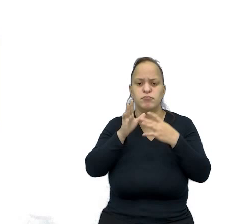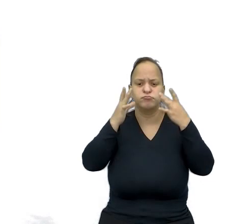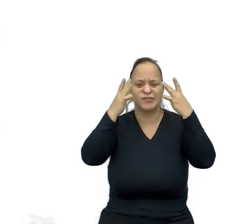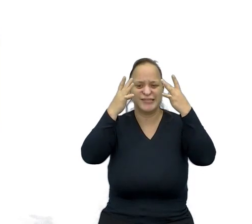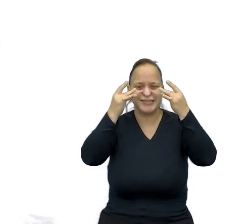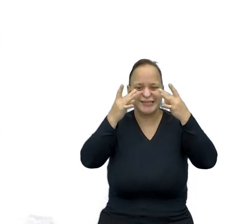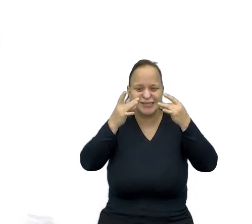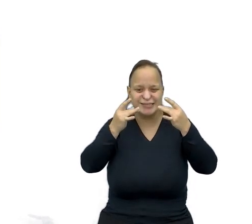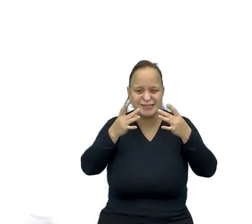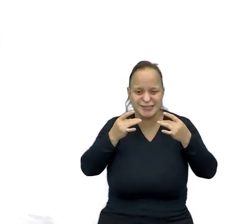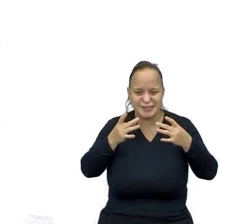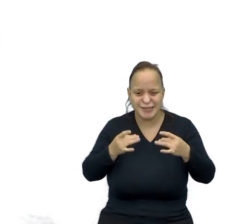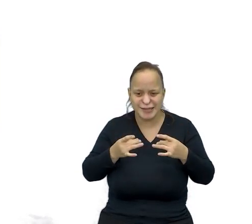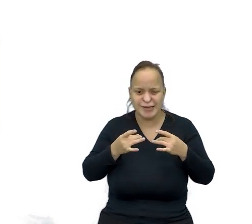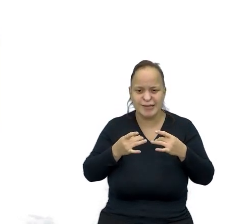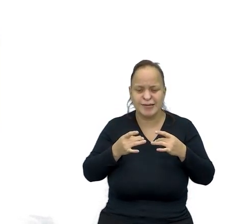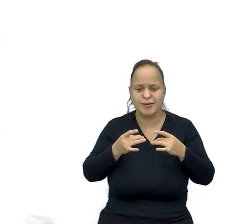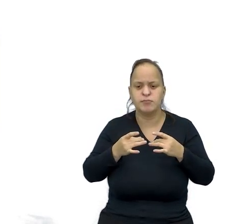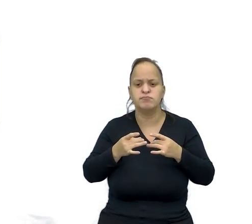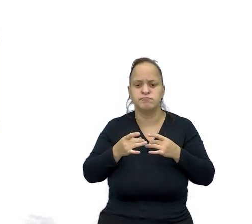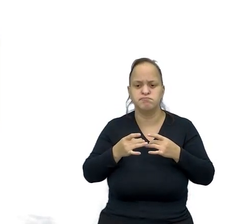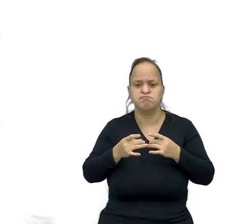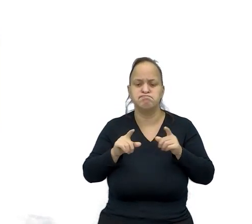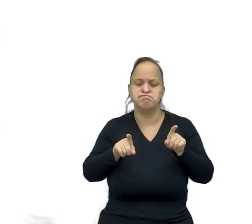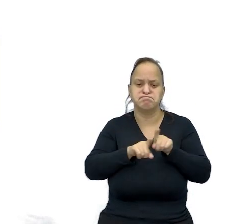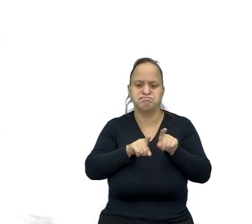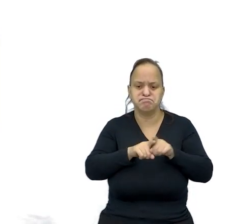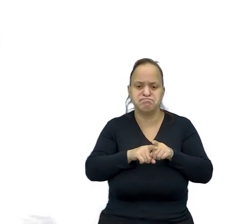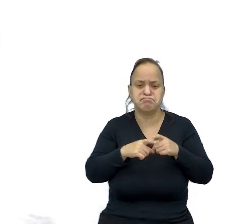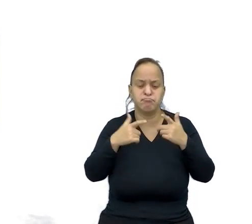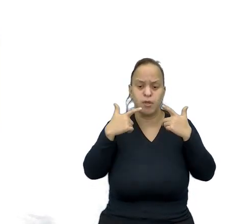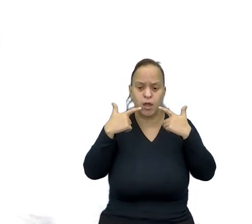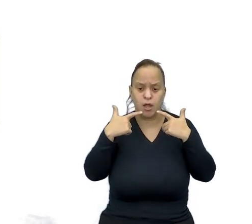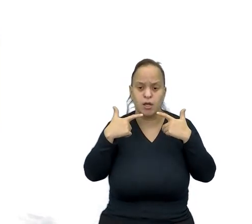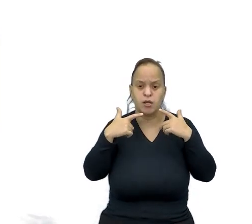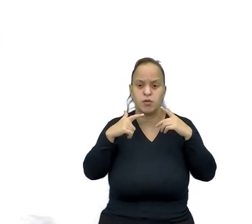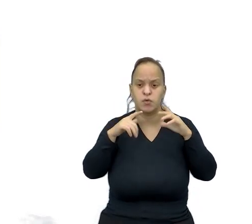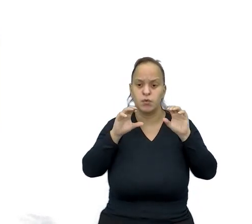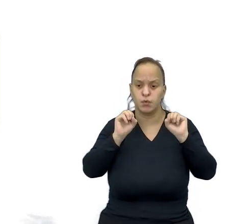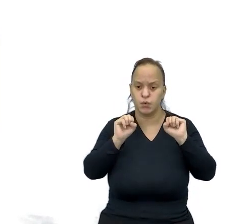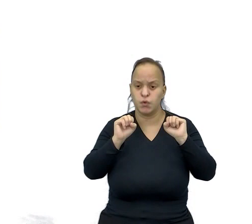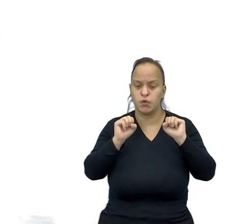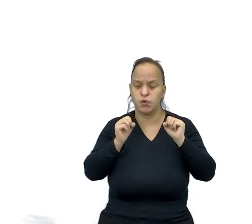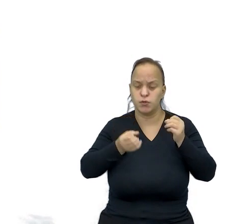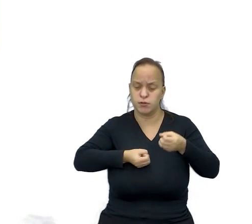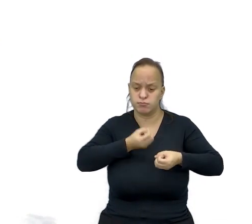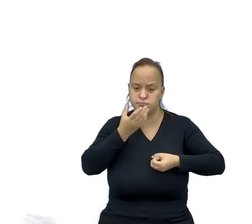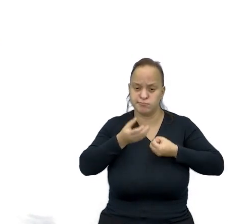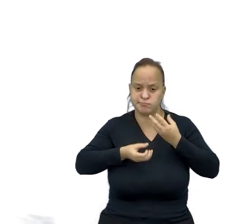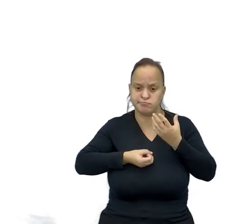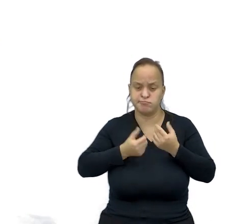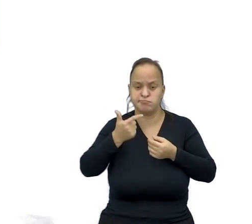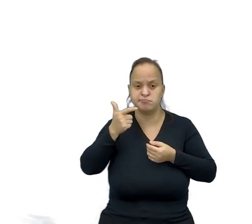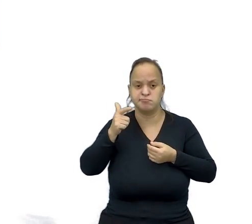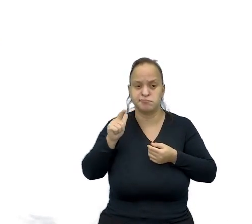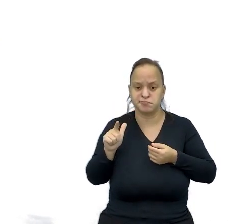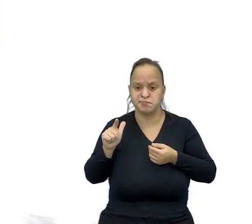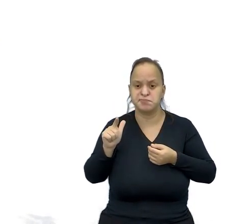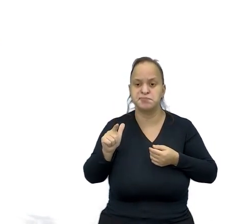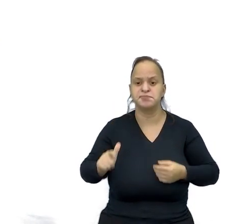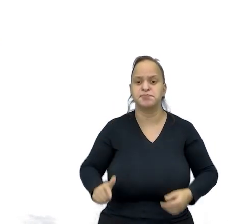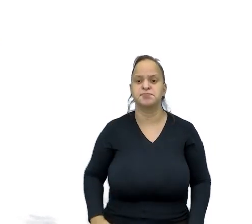peculiaridades estilísticas e de linguagem também do poema, certo? Próximo.